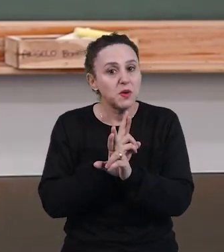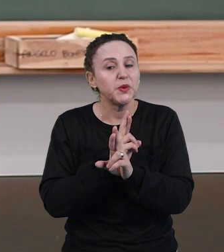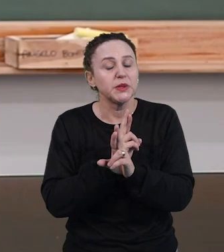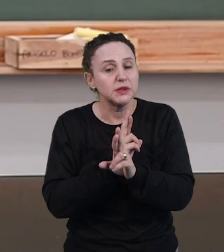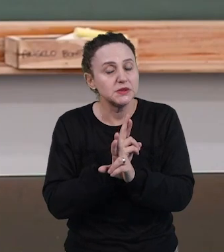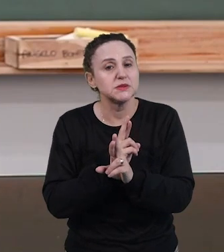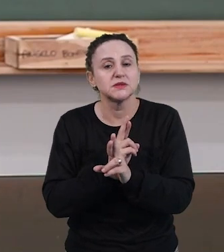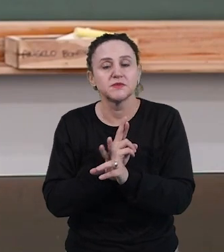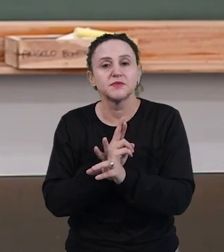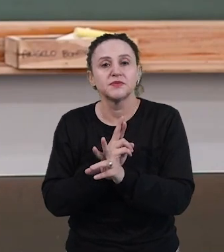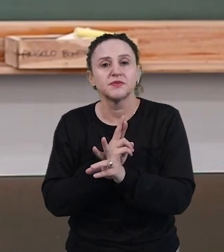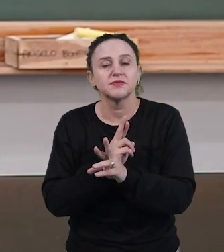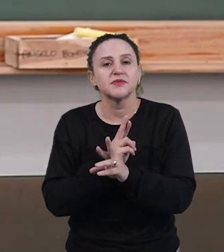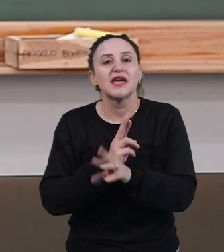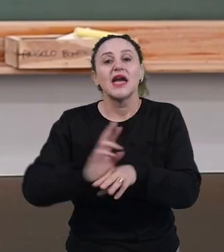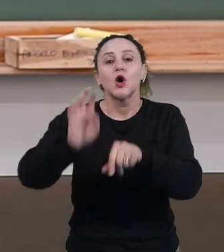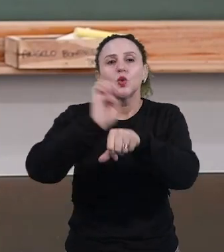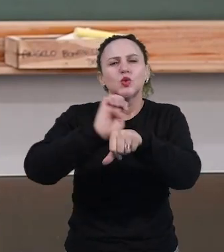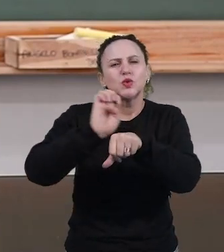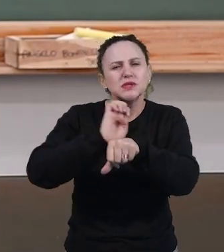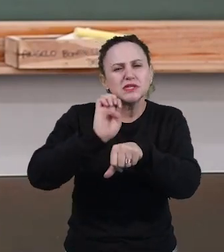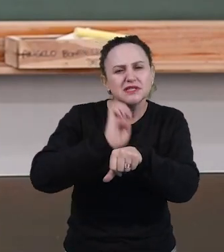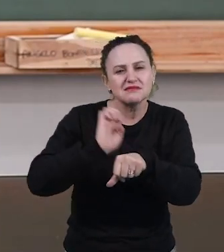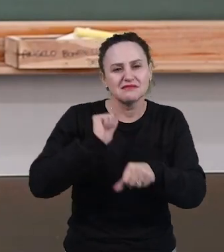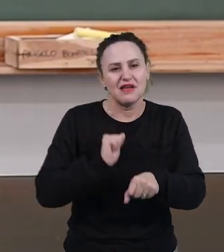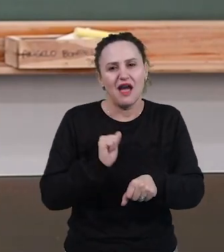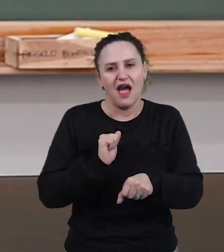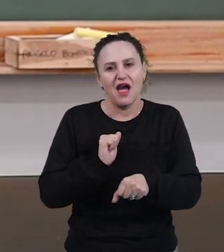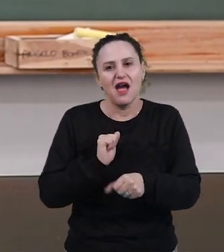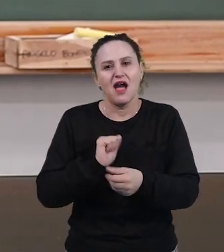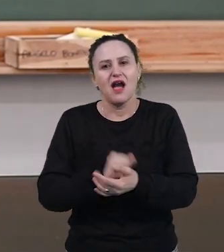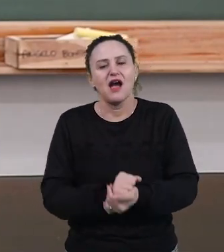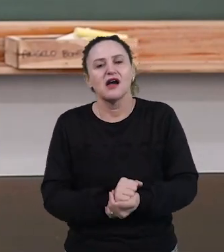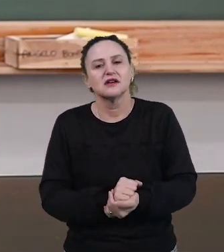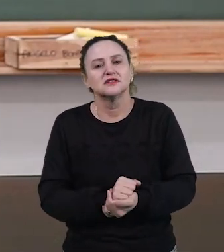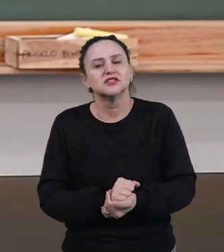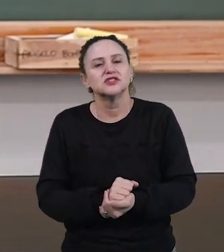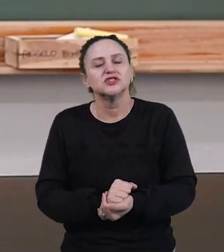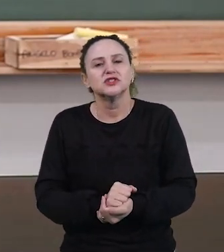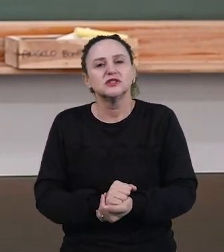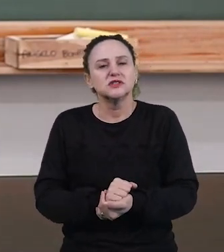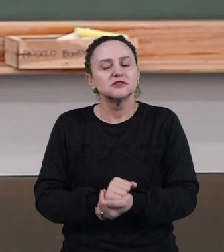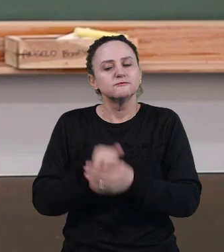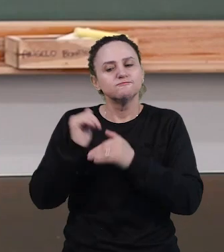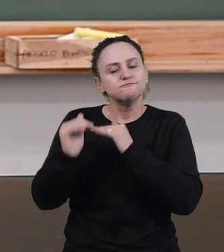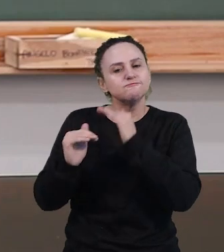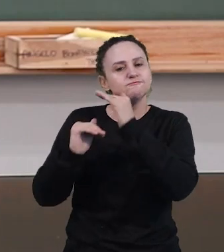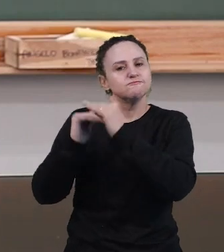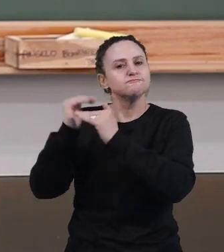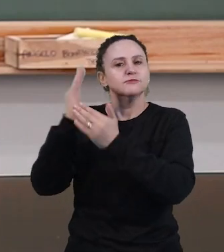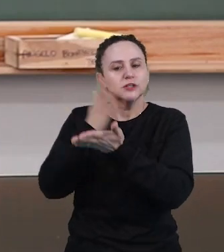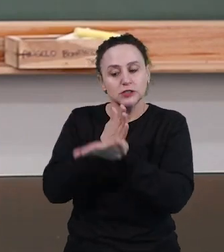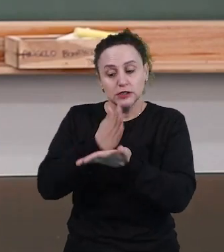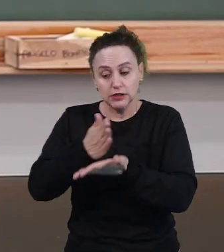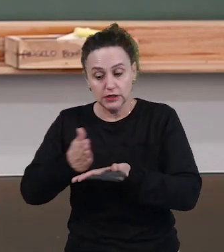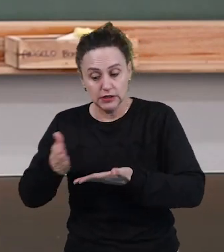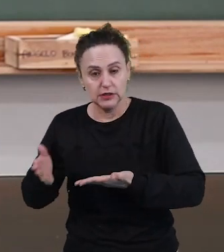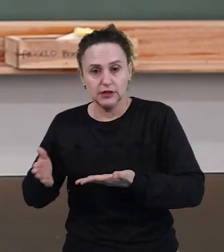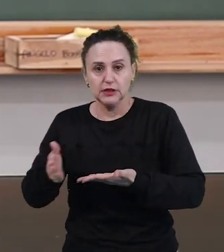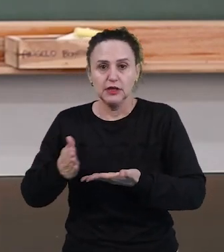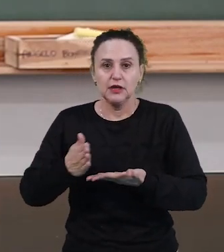relações. Então, esses estágios são gradações sucessivas, né? Tem uma ordem